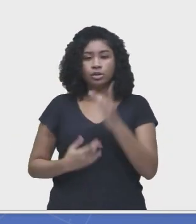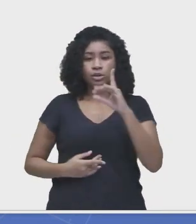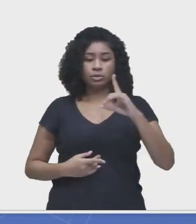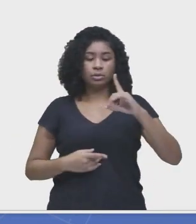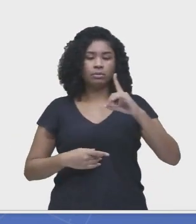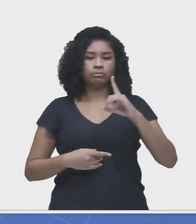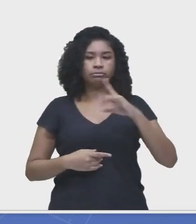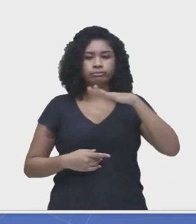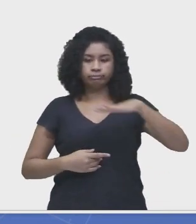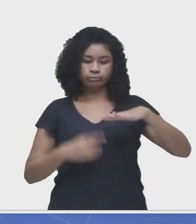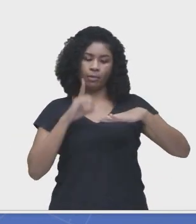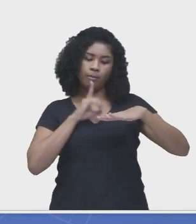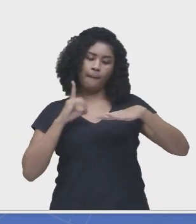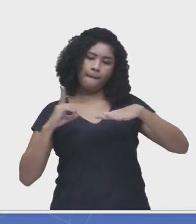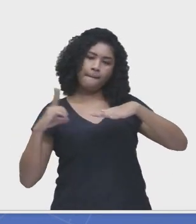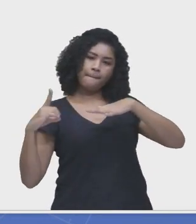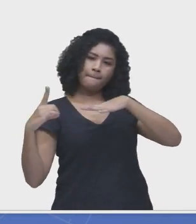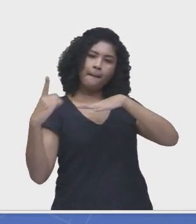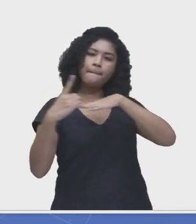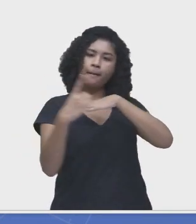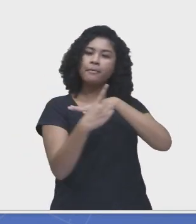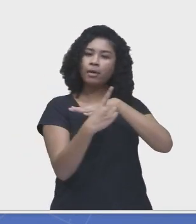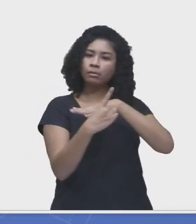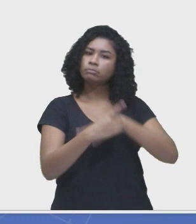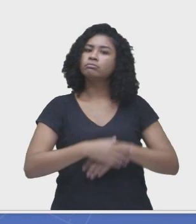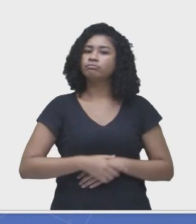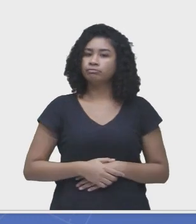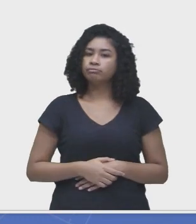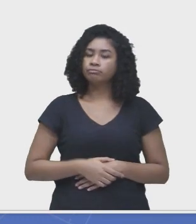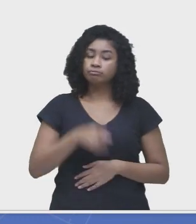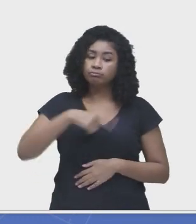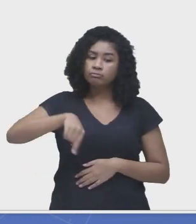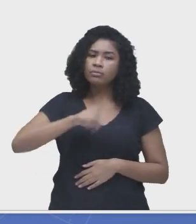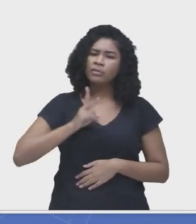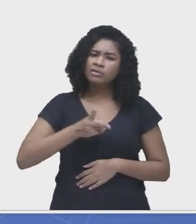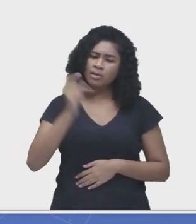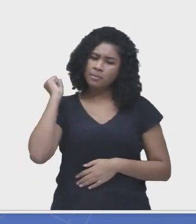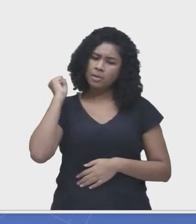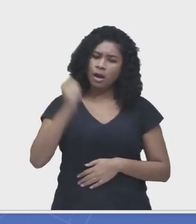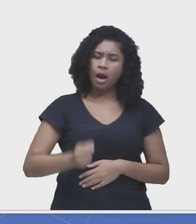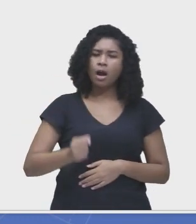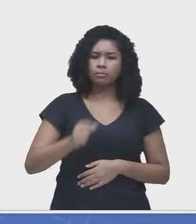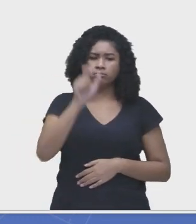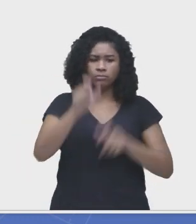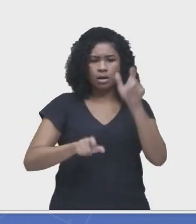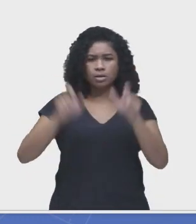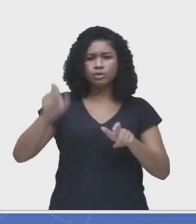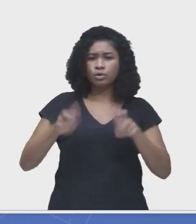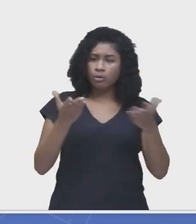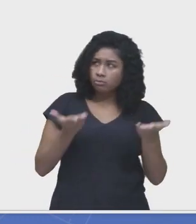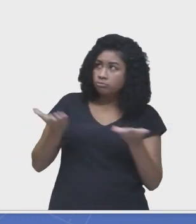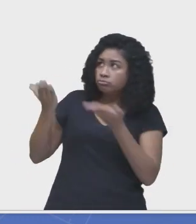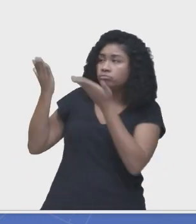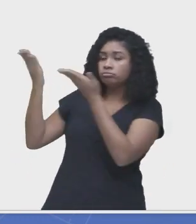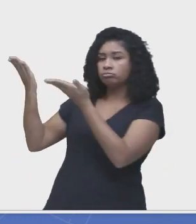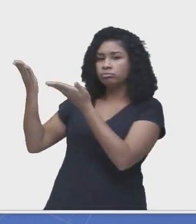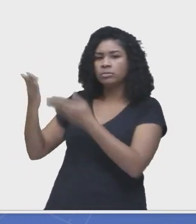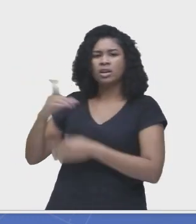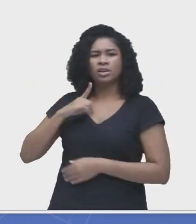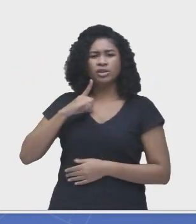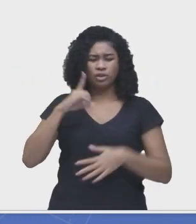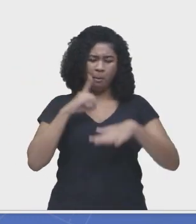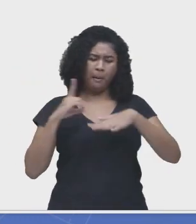ver. Uma peculiaridade dos fenícios é que eles praticavam sacrifícios humanos em seus rituais. Então, os deuses deles